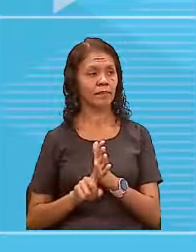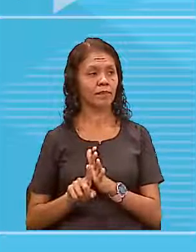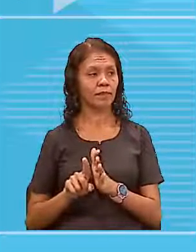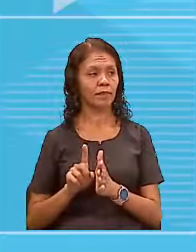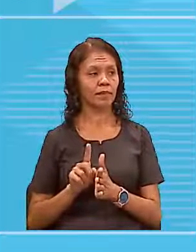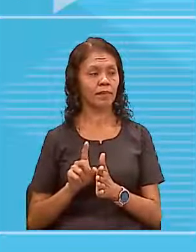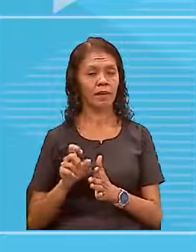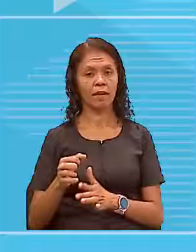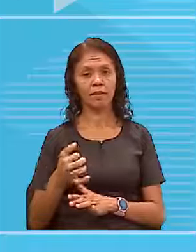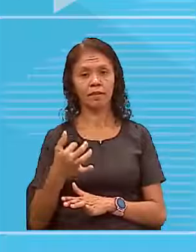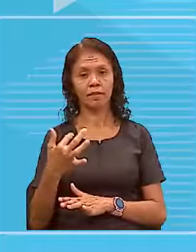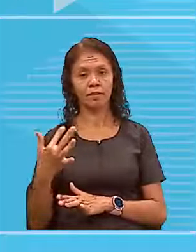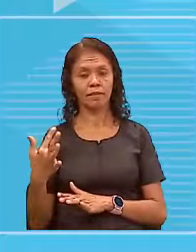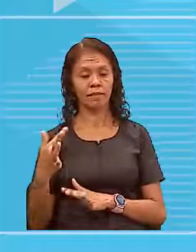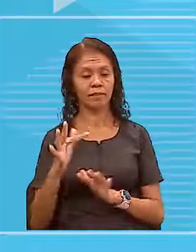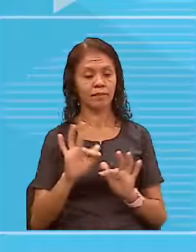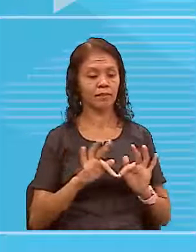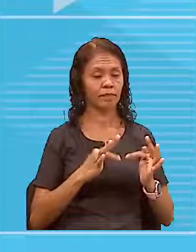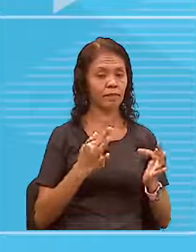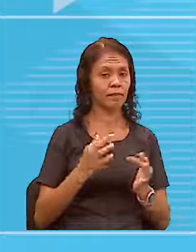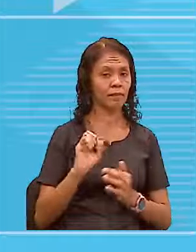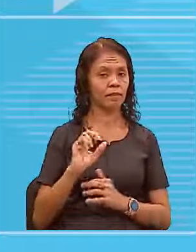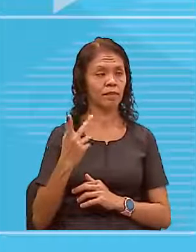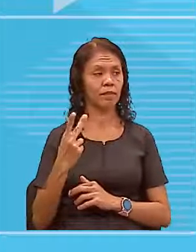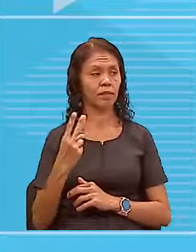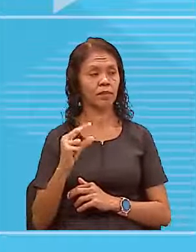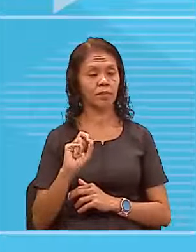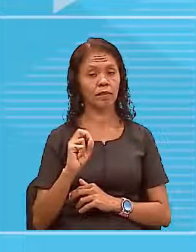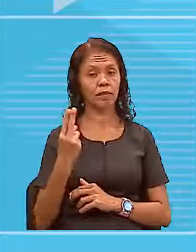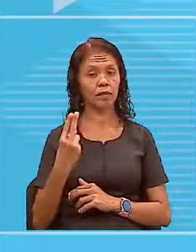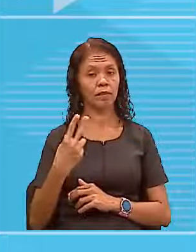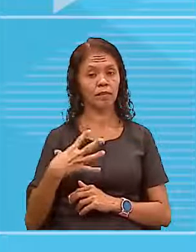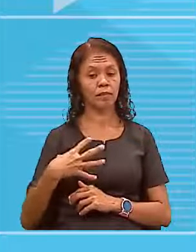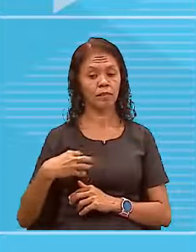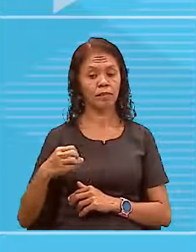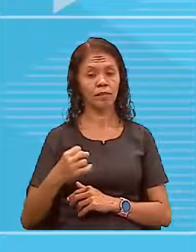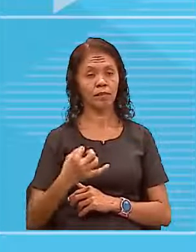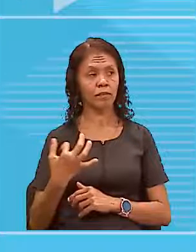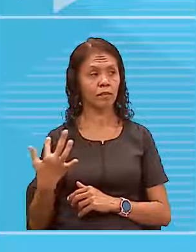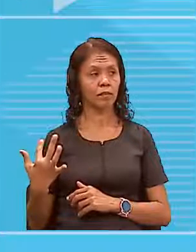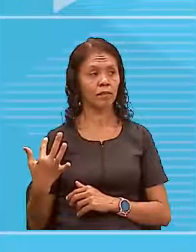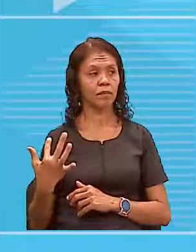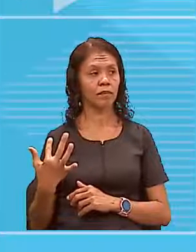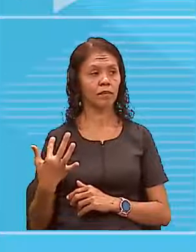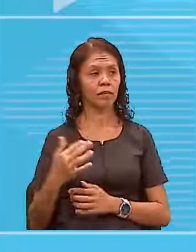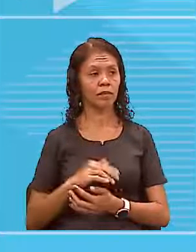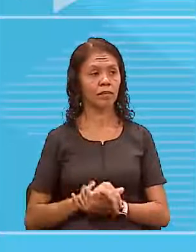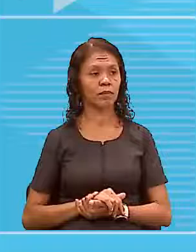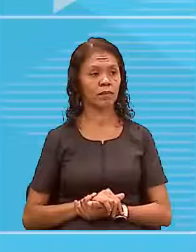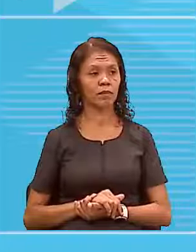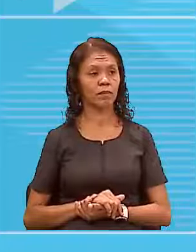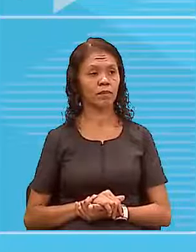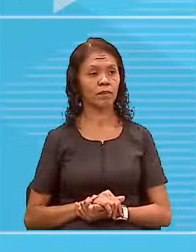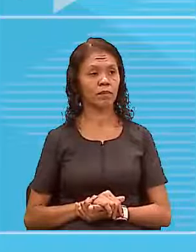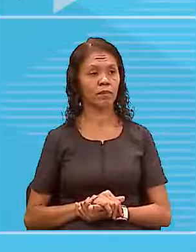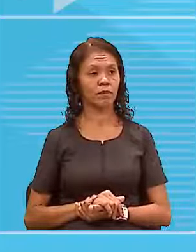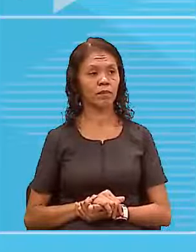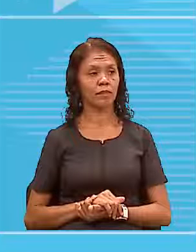ou de número de famílias que não tem nenhum filho na região da Zona Norte? É